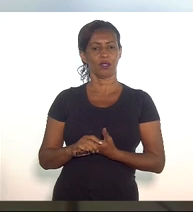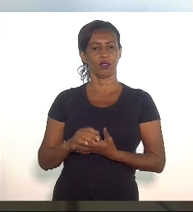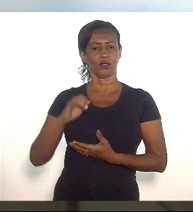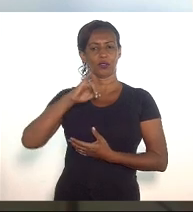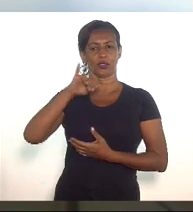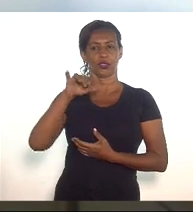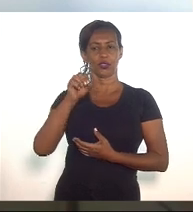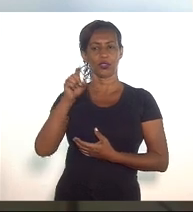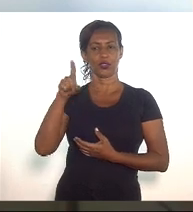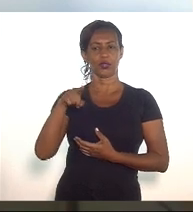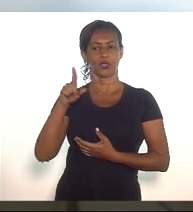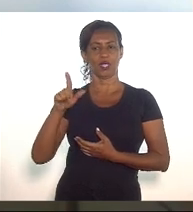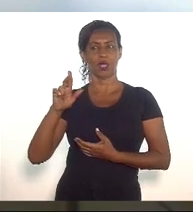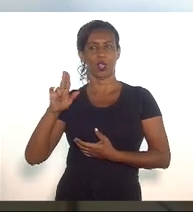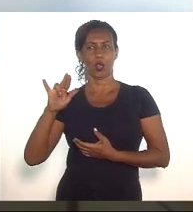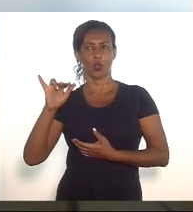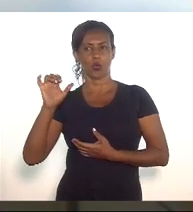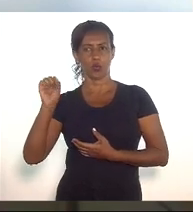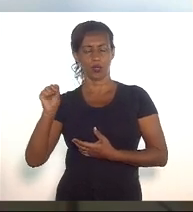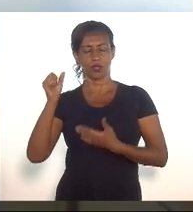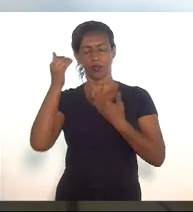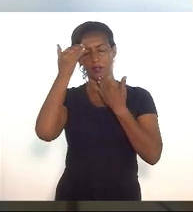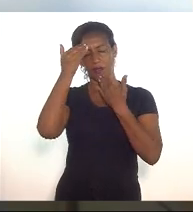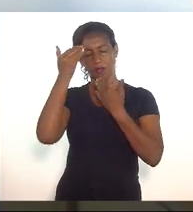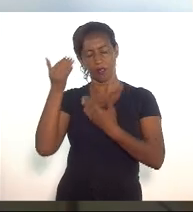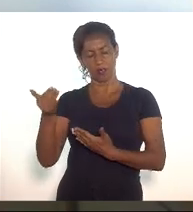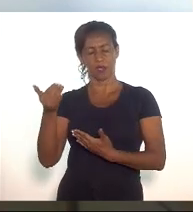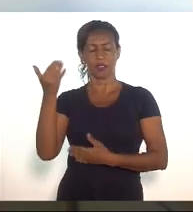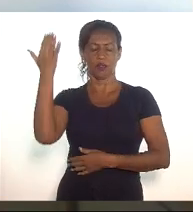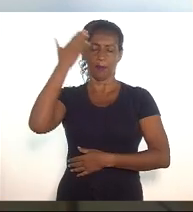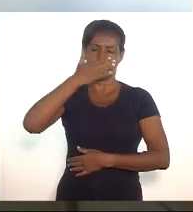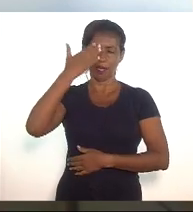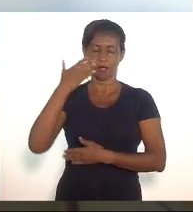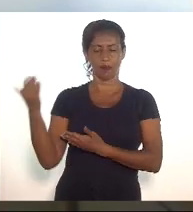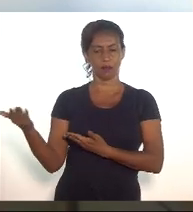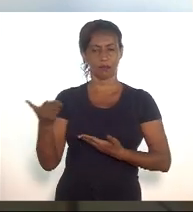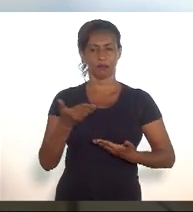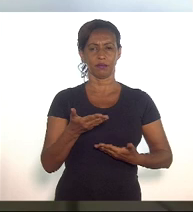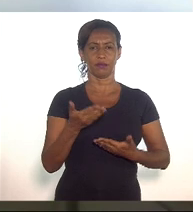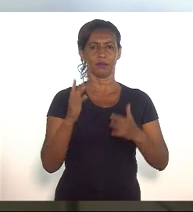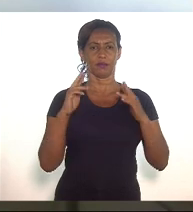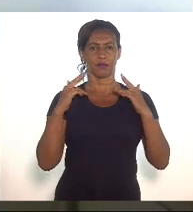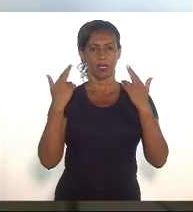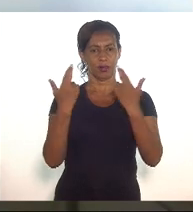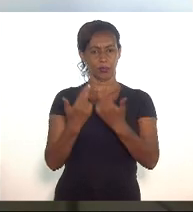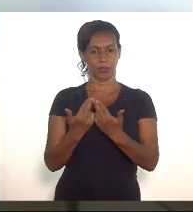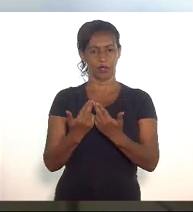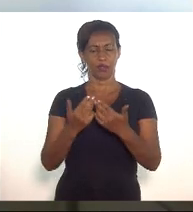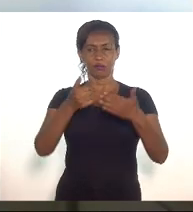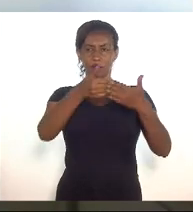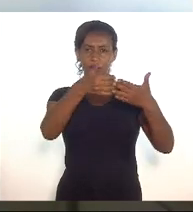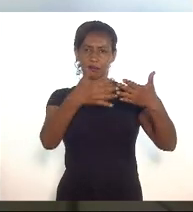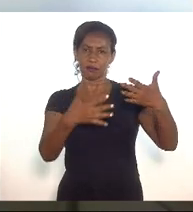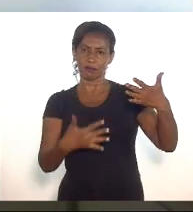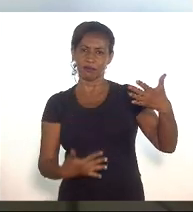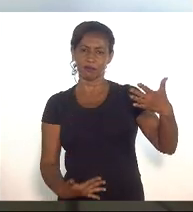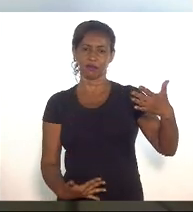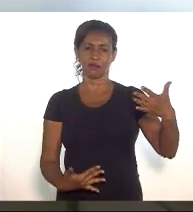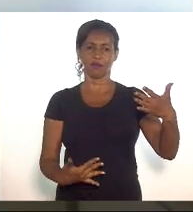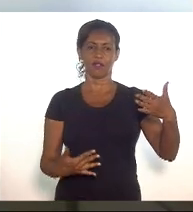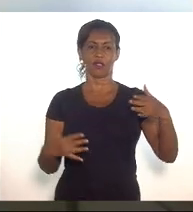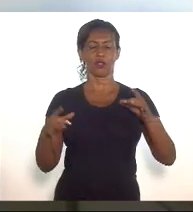Cardoso Zamit, agradecendo a presença do mesmo, que vai discorrer, né, sobre a